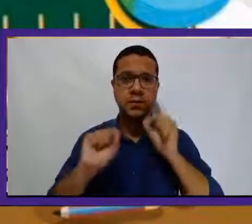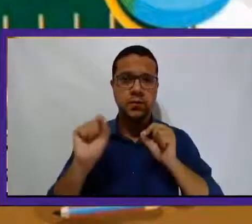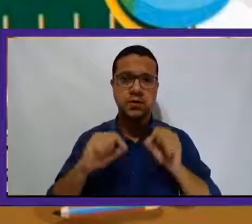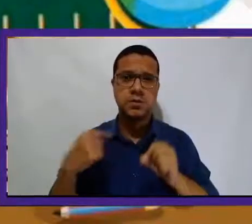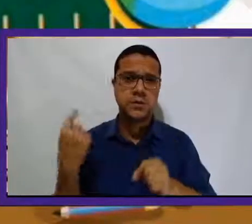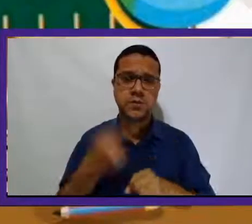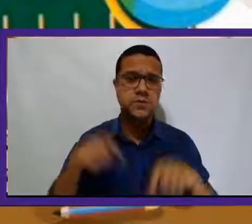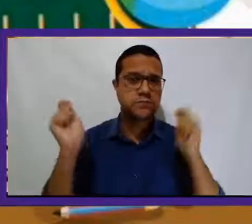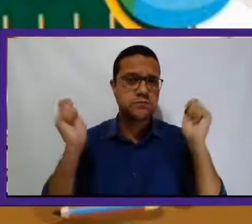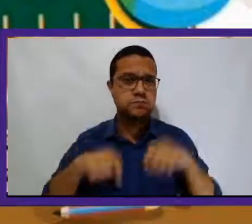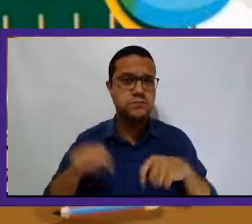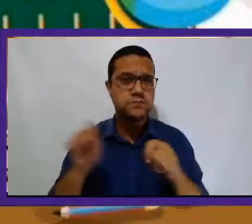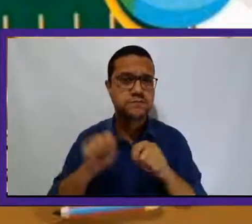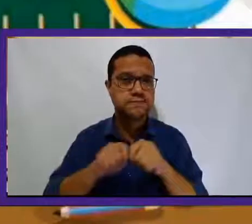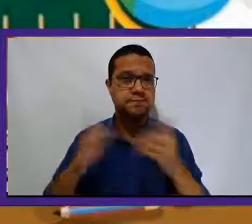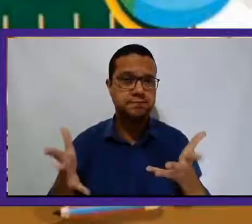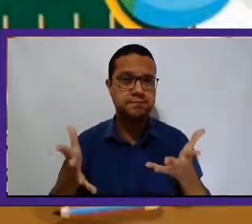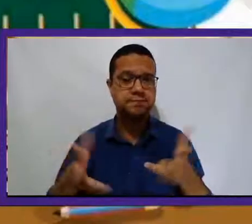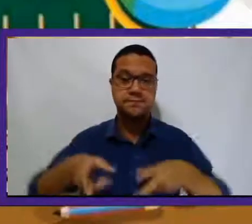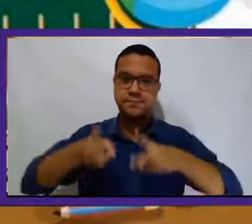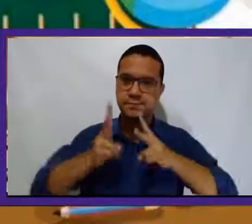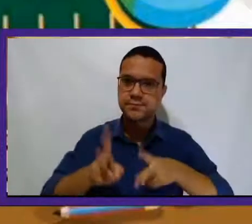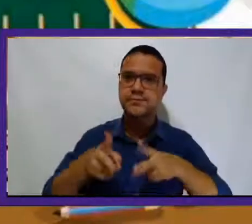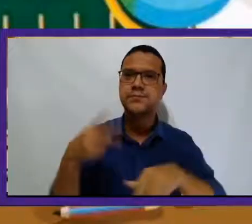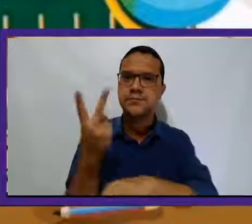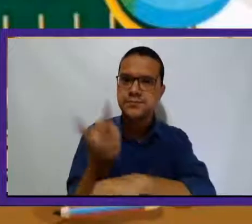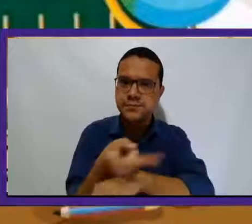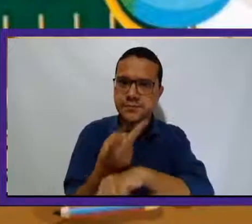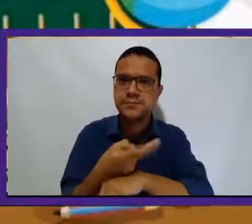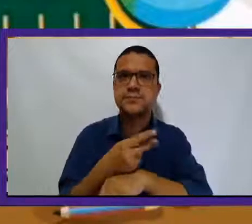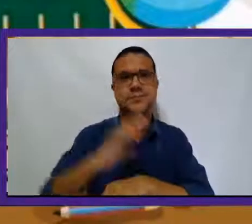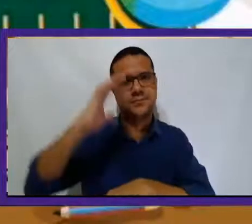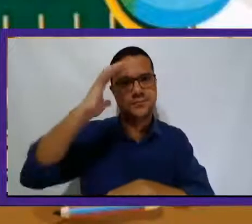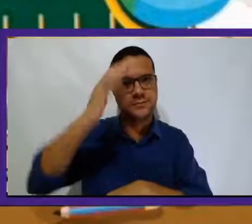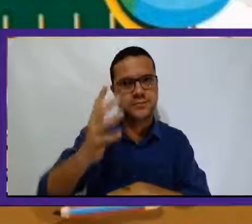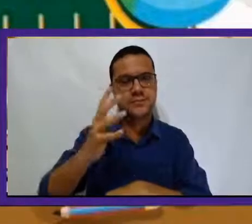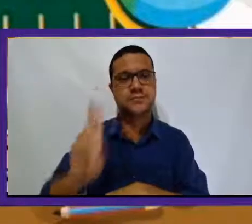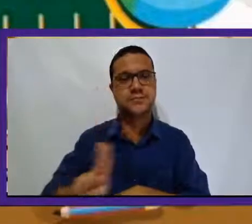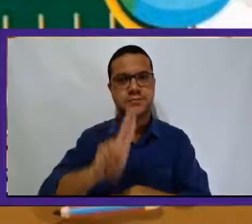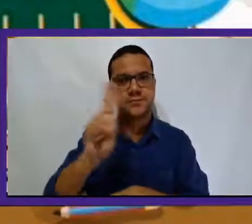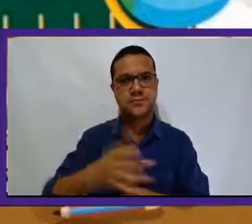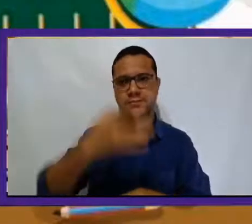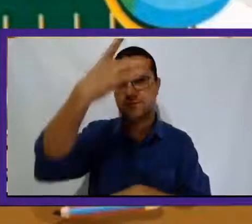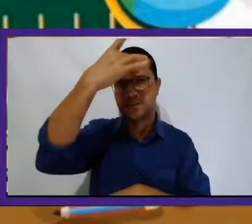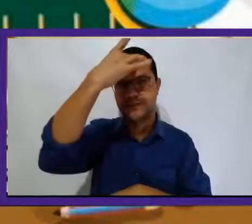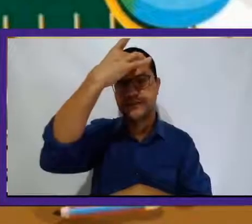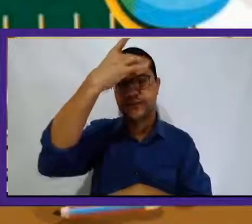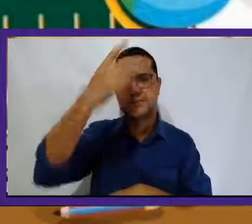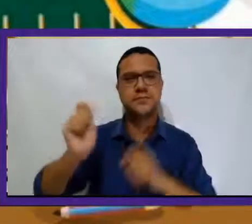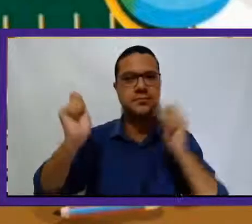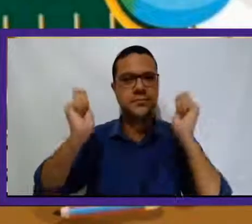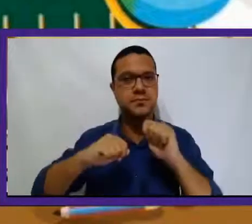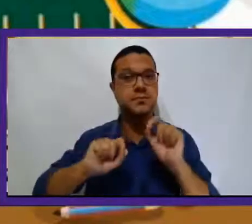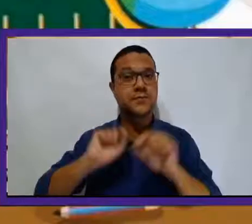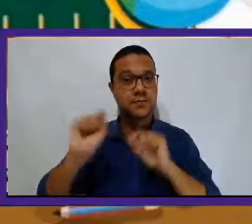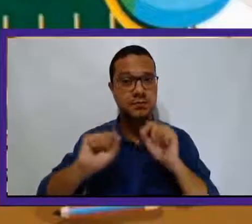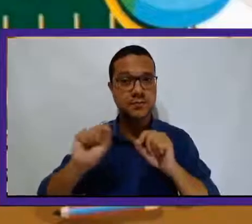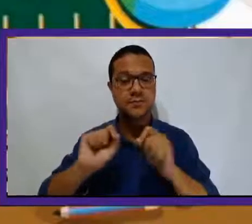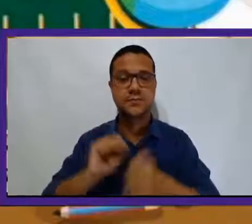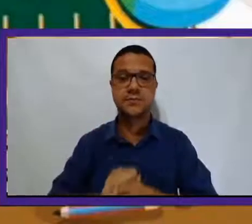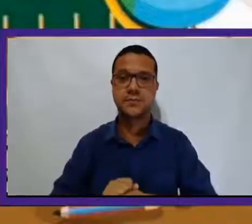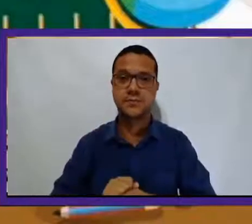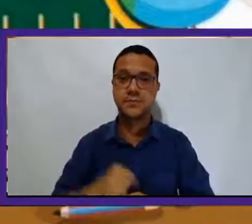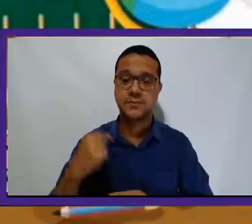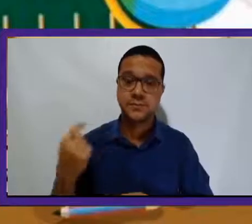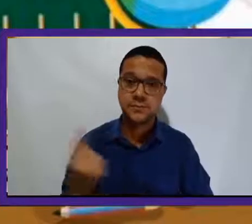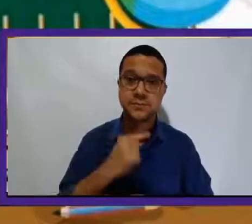E o que? a gente pode fazer Então Sempre vai se buscar Soluções Certo? Para o uso consciente Então eu posso fazer o que?